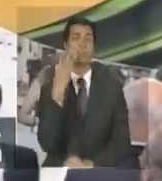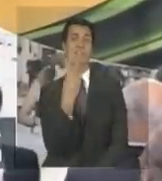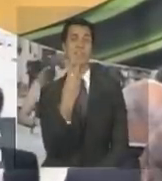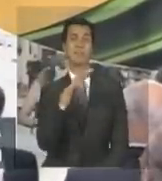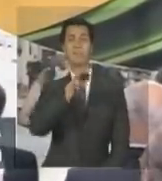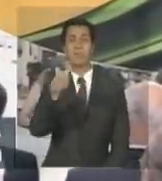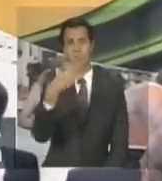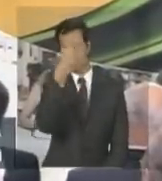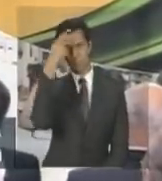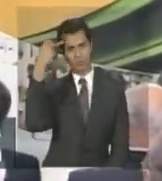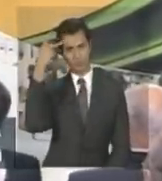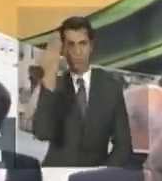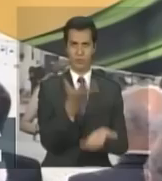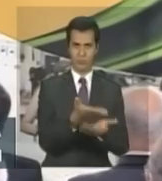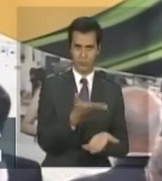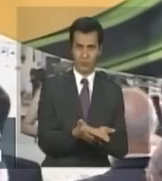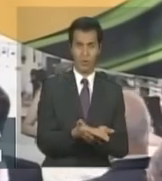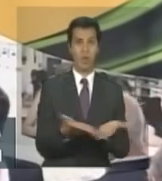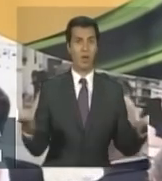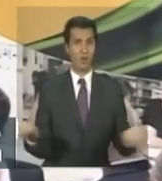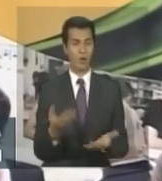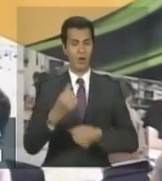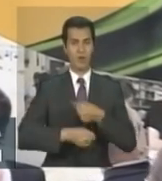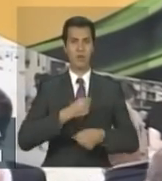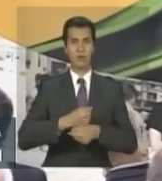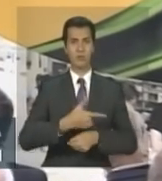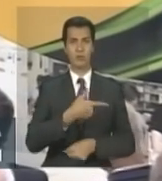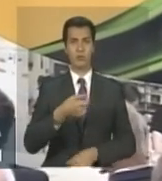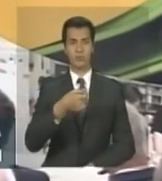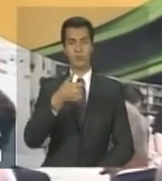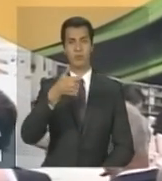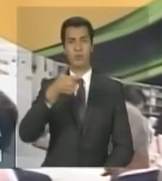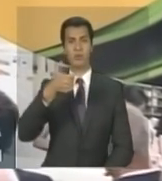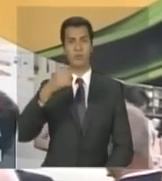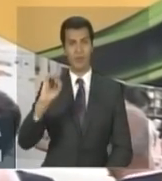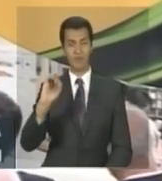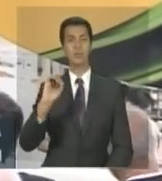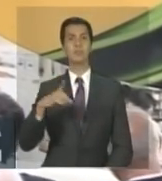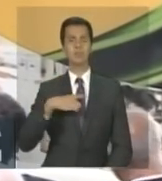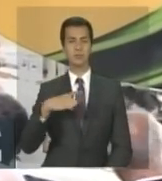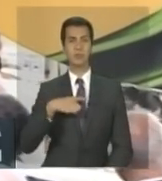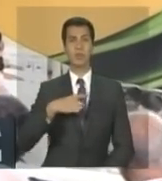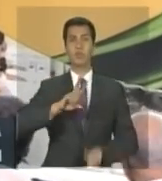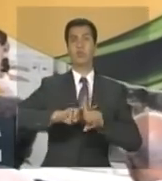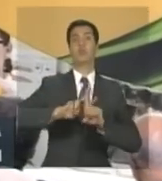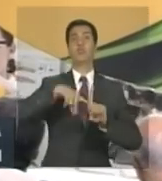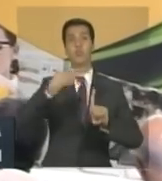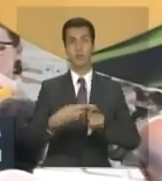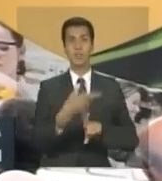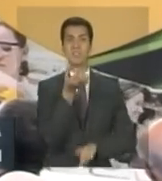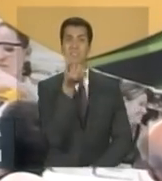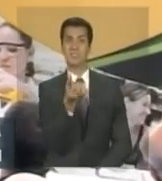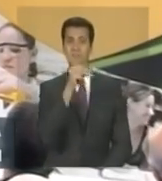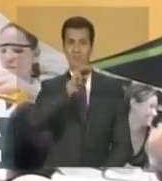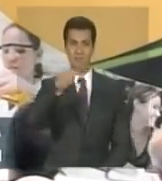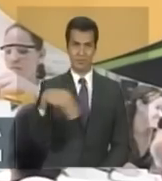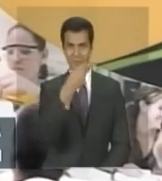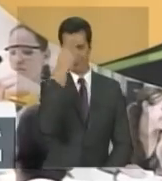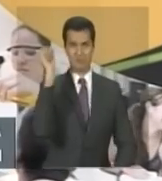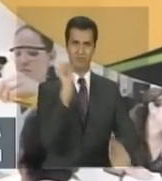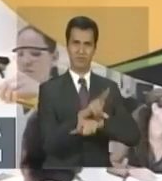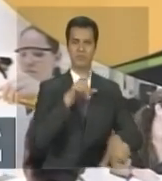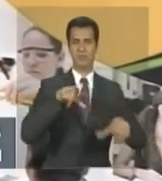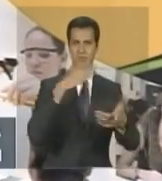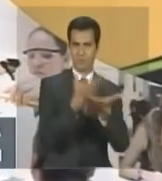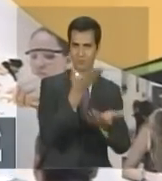em 2010, 6,5 milhões de matrículas. Nós mais do que dobramos numa década as matrículas na